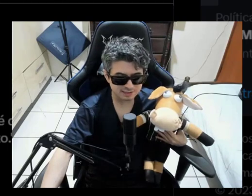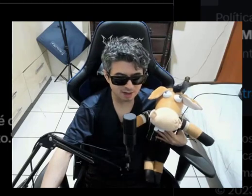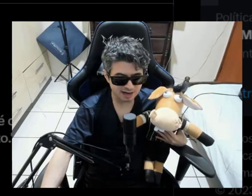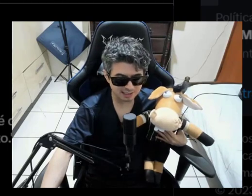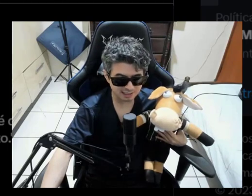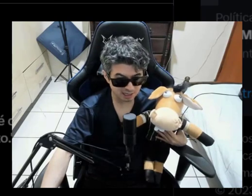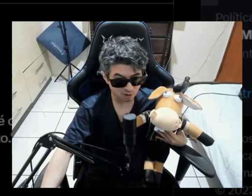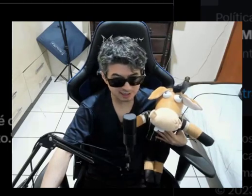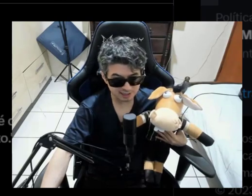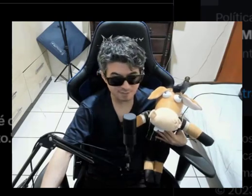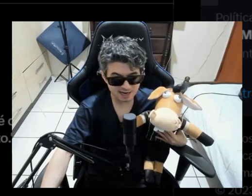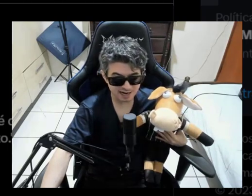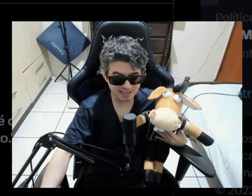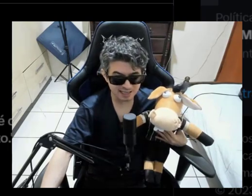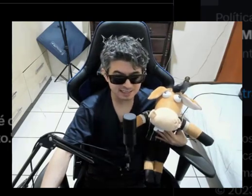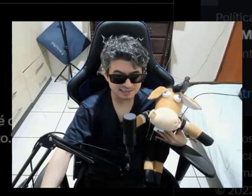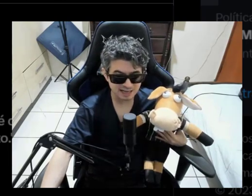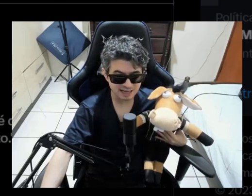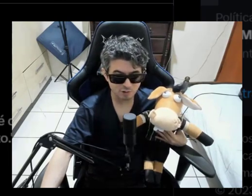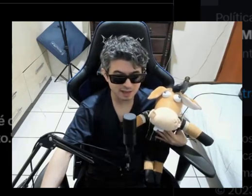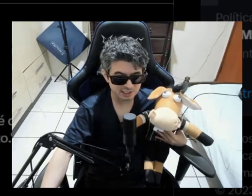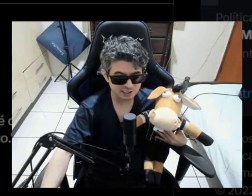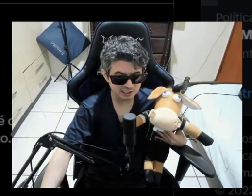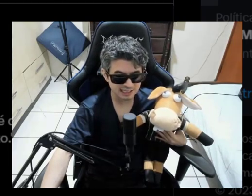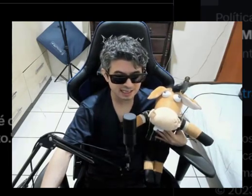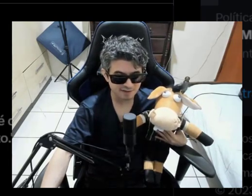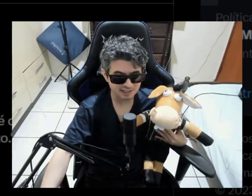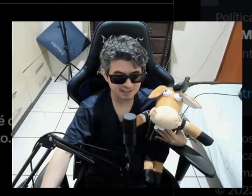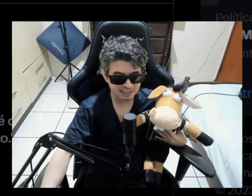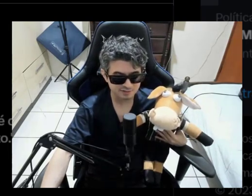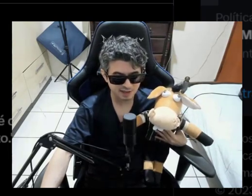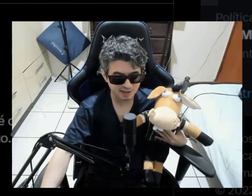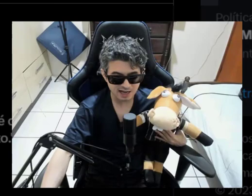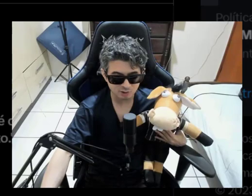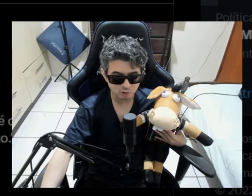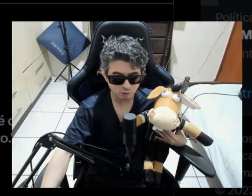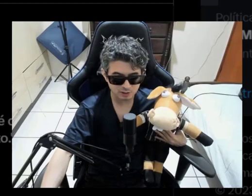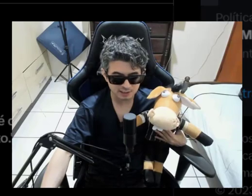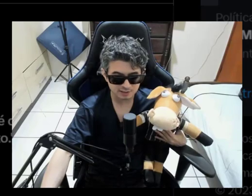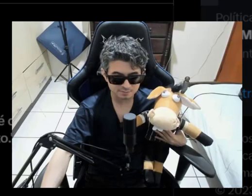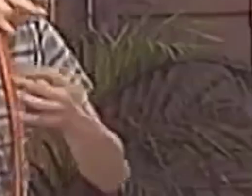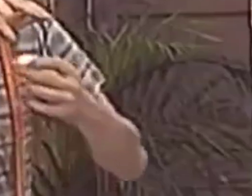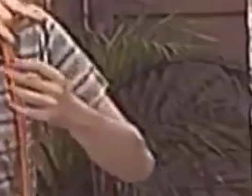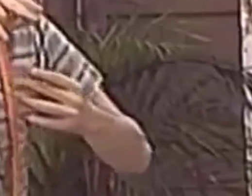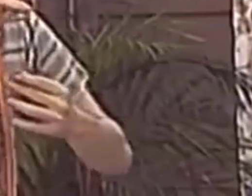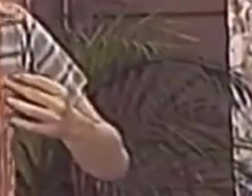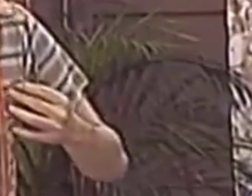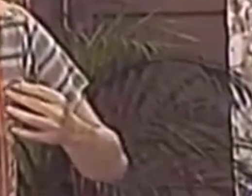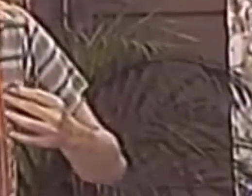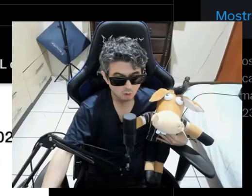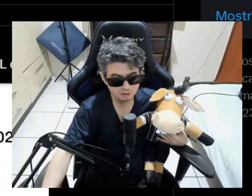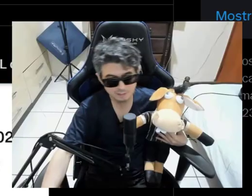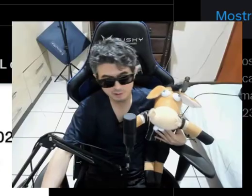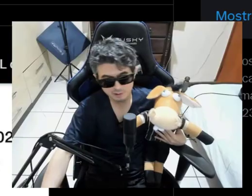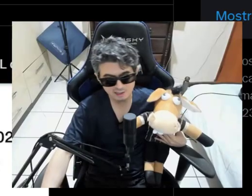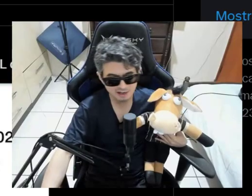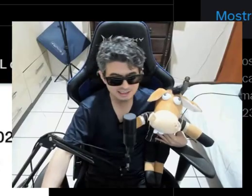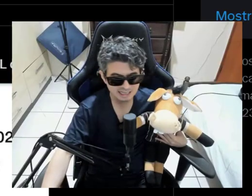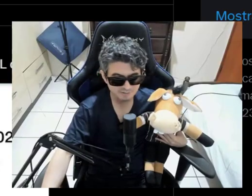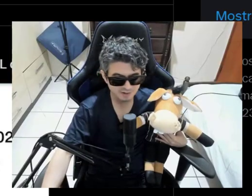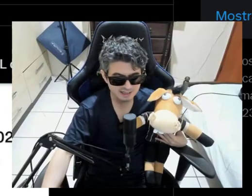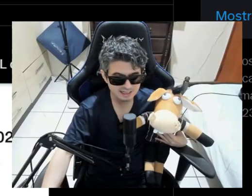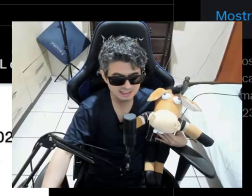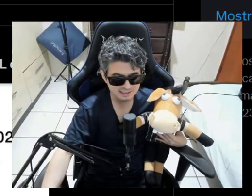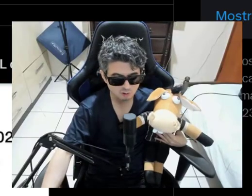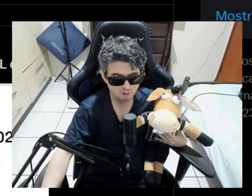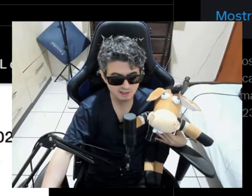8 instaurada, agora é trabalhar incansavelmente até que a verdade venha à tona. Isso. O deputado